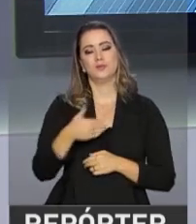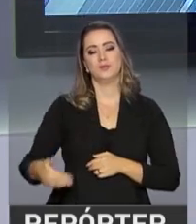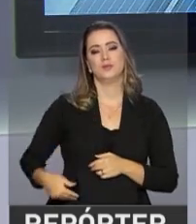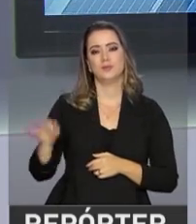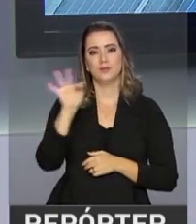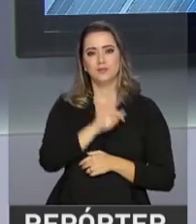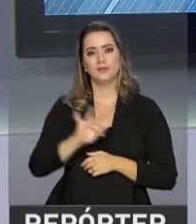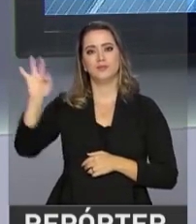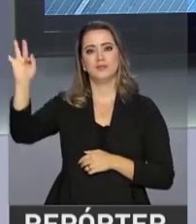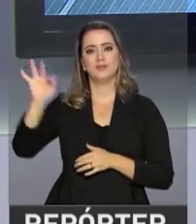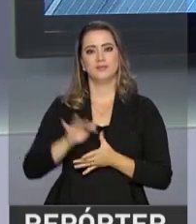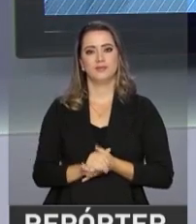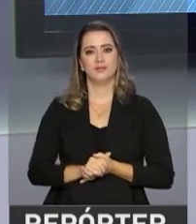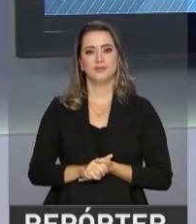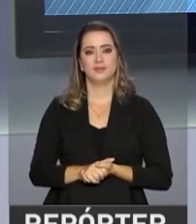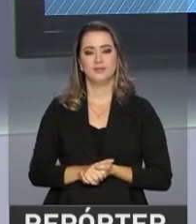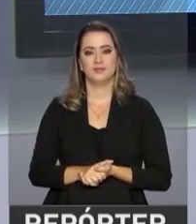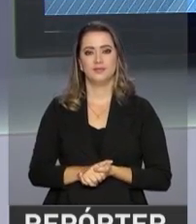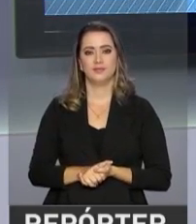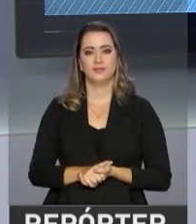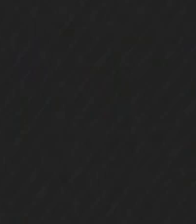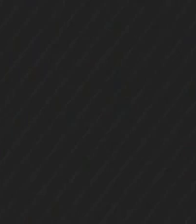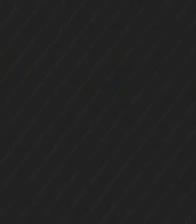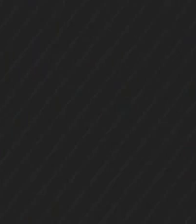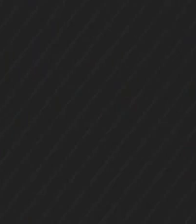nbr a tv do governo federal